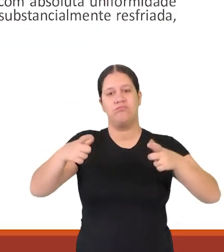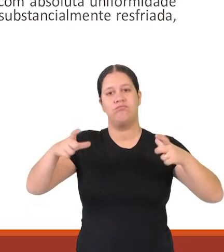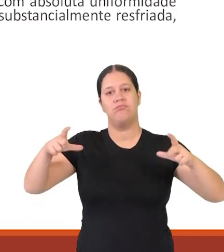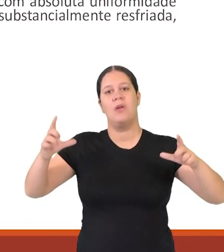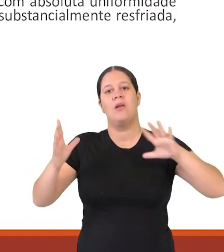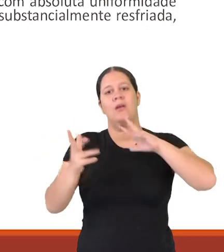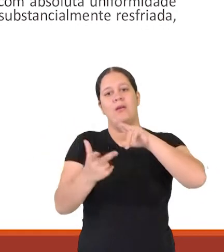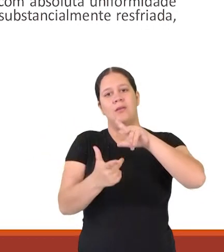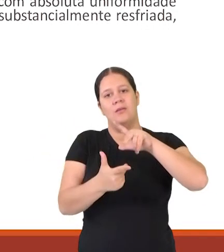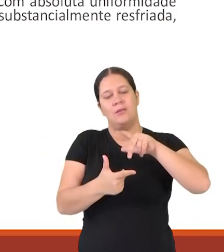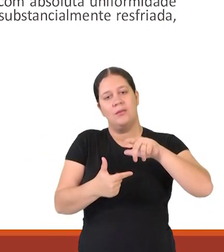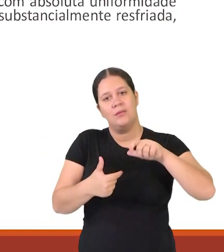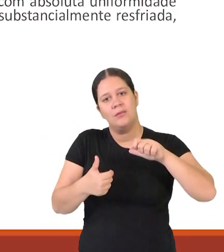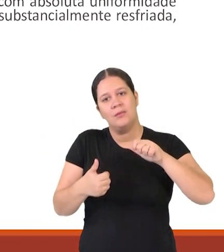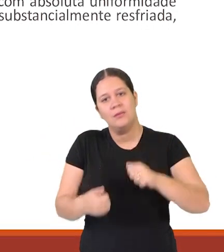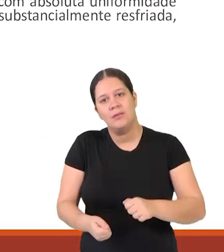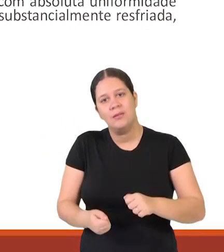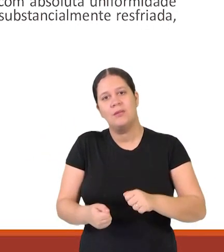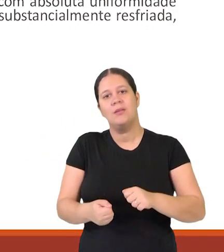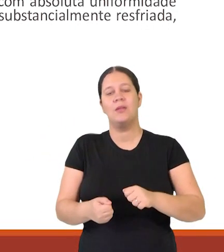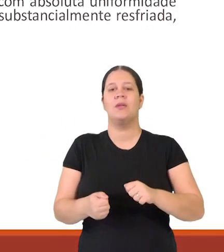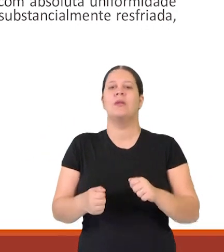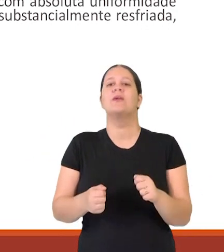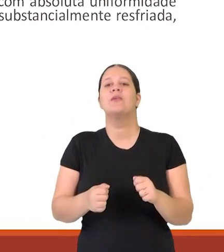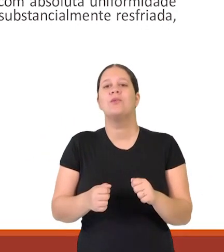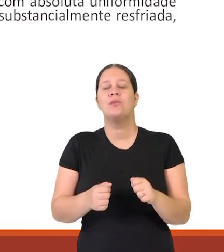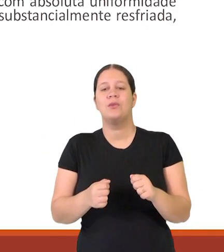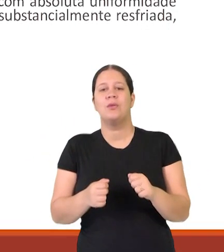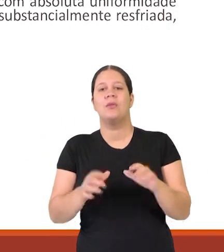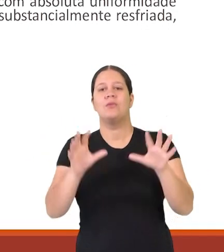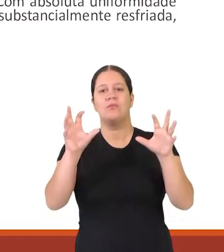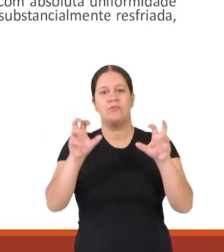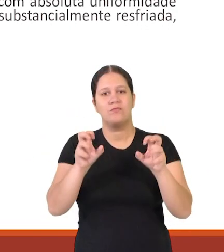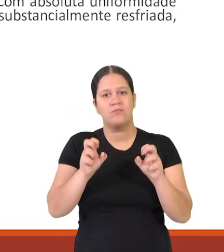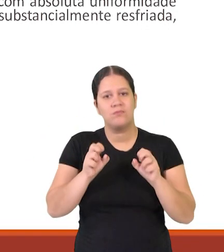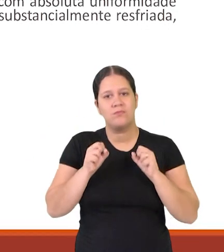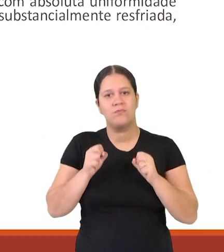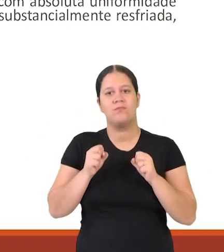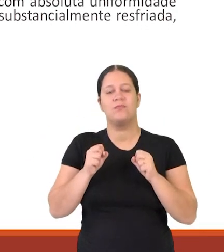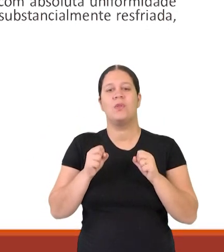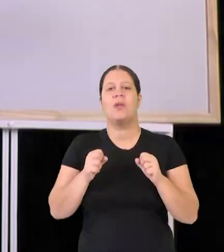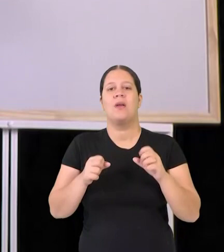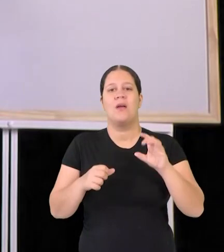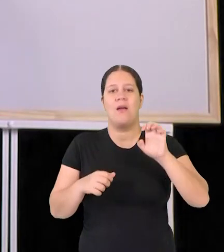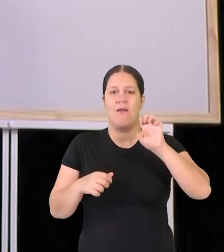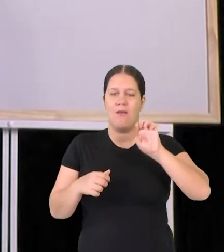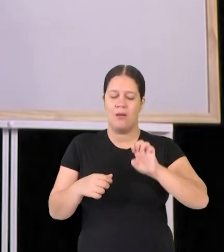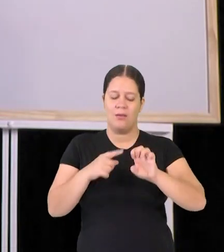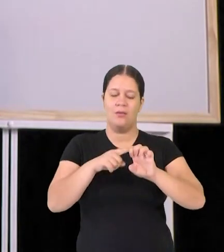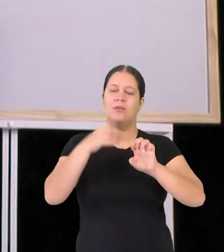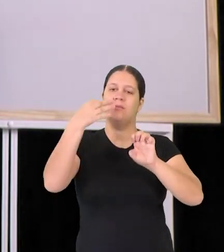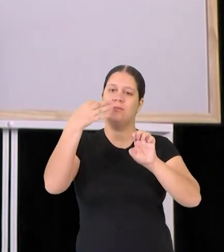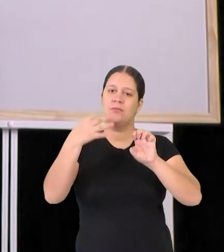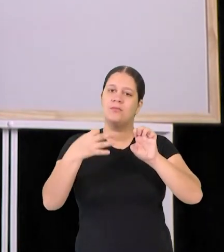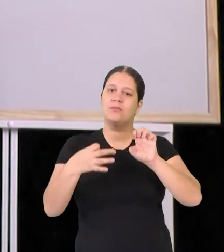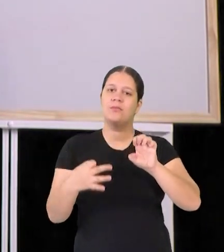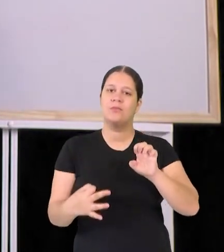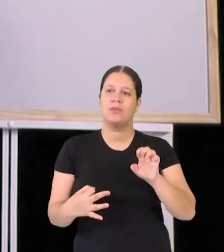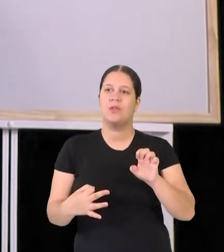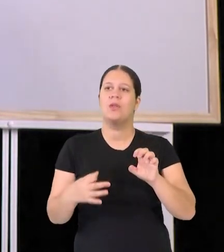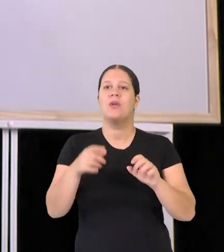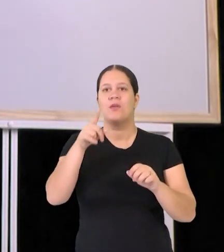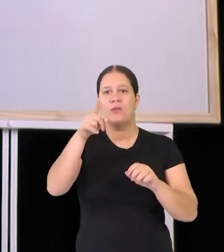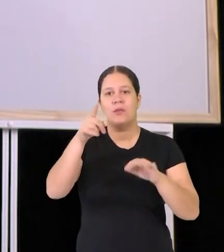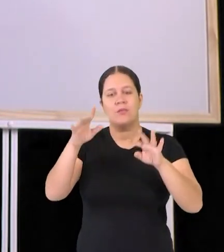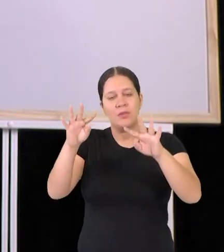da explosão e a detecção da radiação cósmica de fundo. Tá massa, pessoal? Então, foi exatamente o que ele falou durante o texto. Se